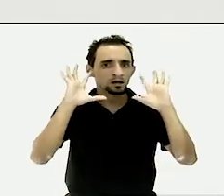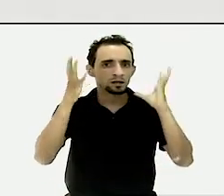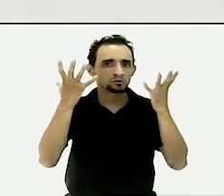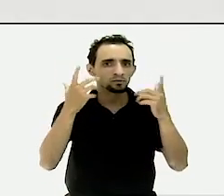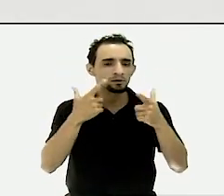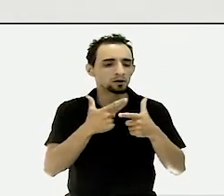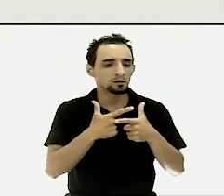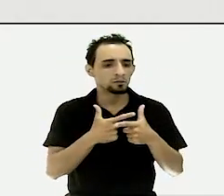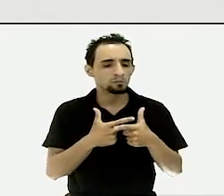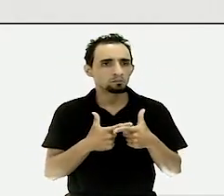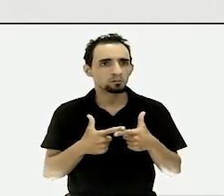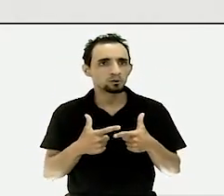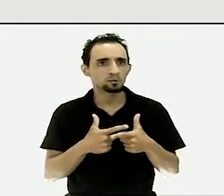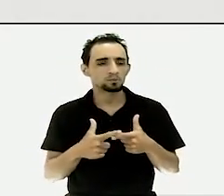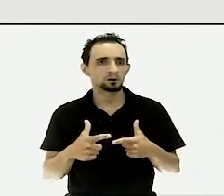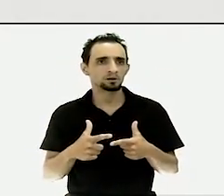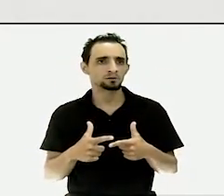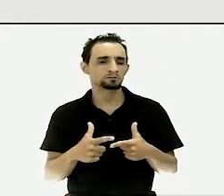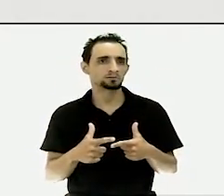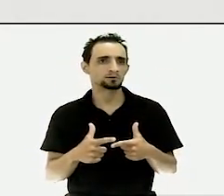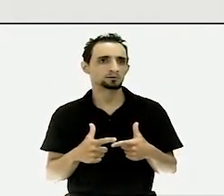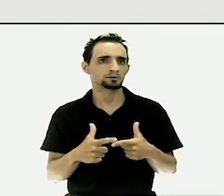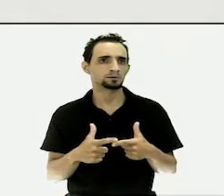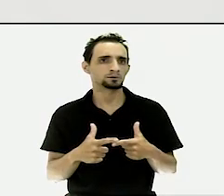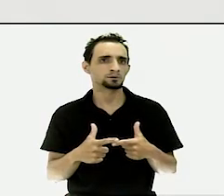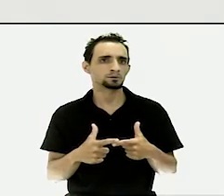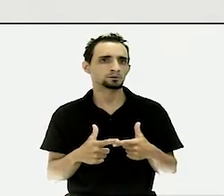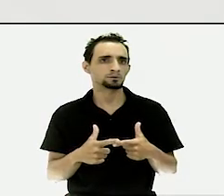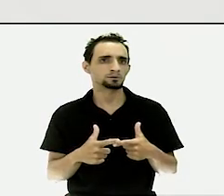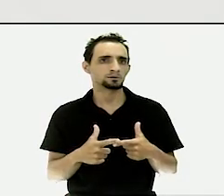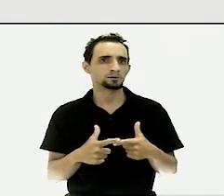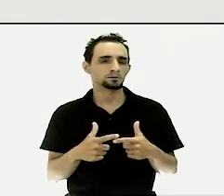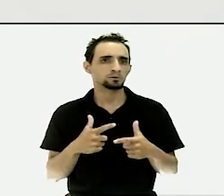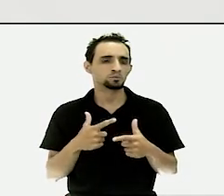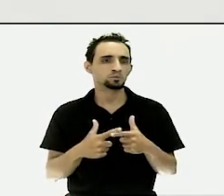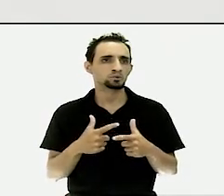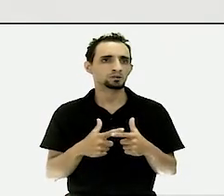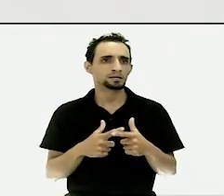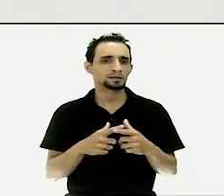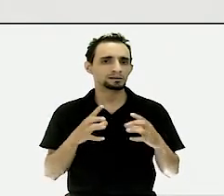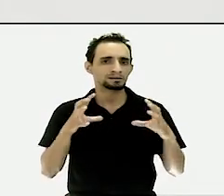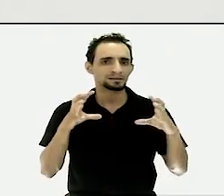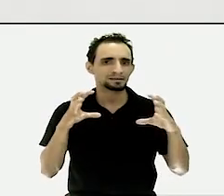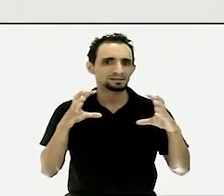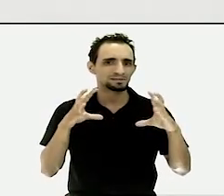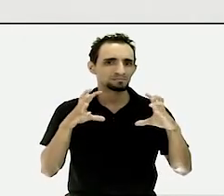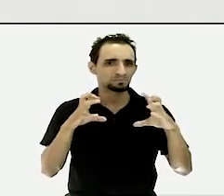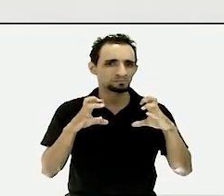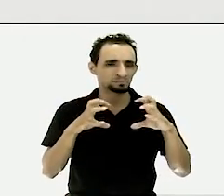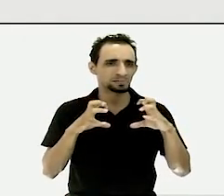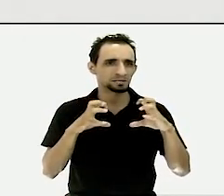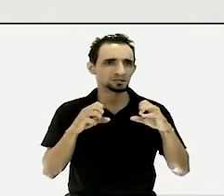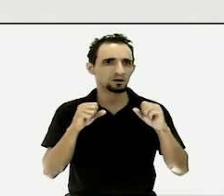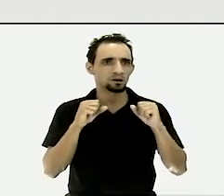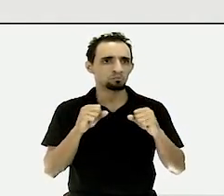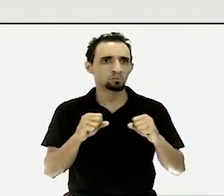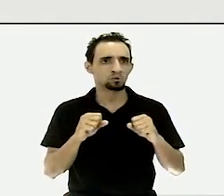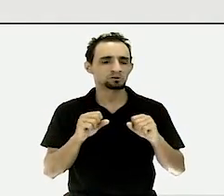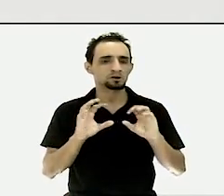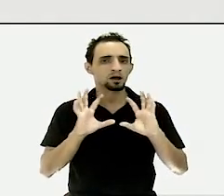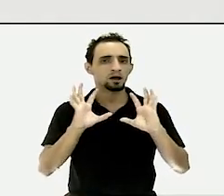nada justifica a agressão, uma lesão cruel, como foi feita com a Maria da Penha. Não tem o que justifique, né,